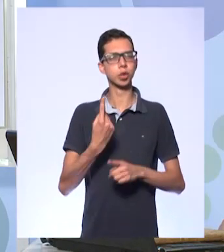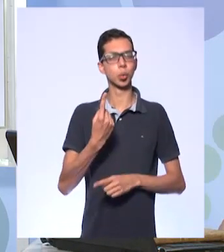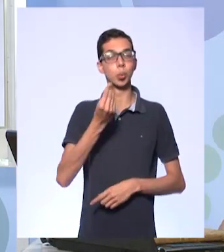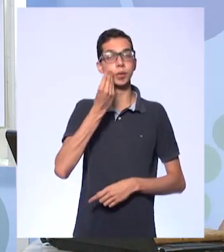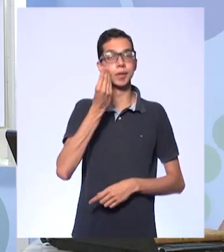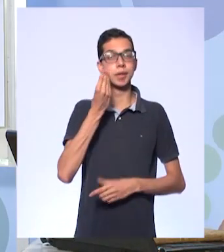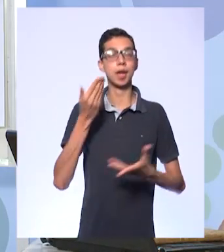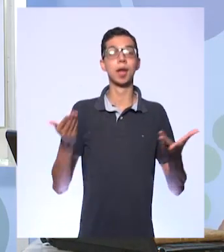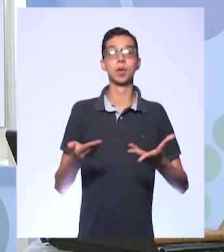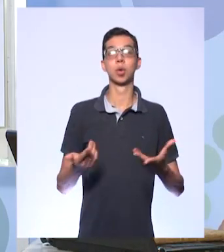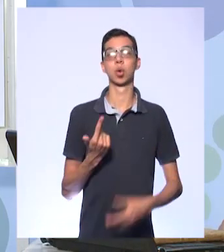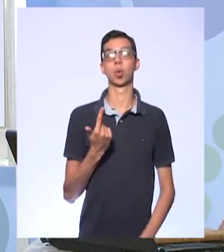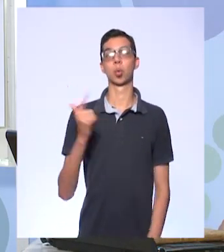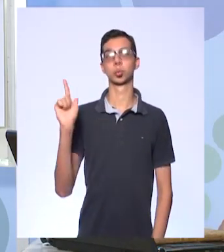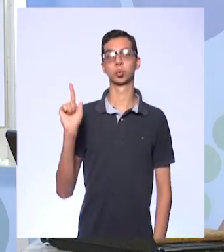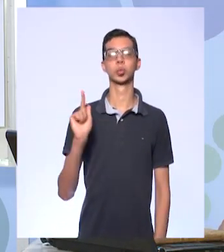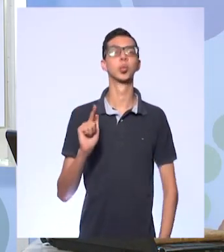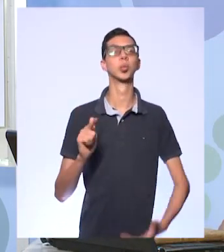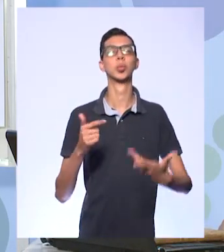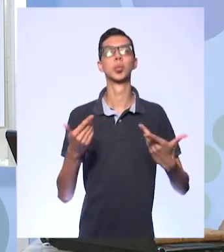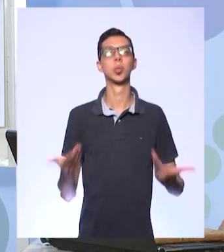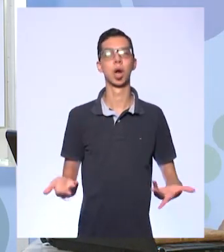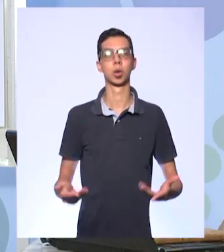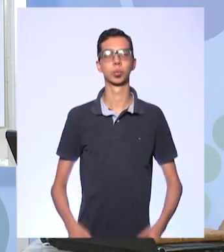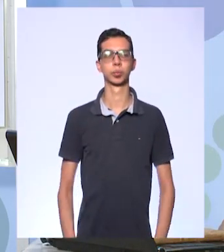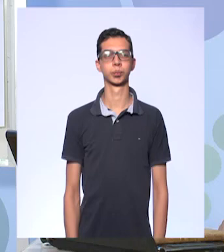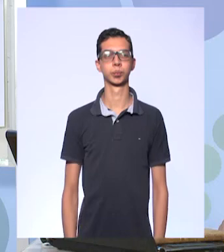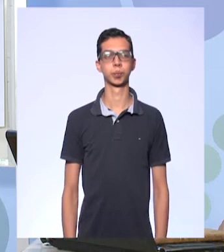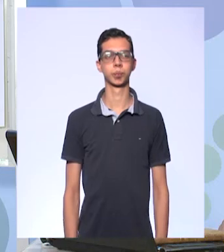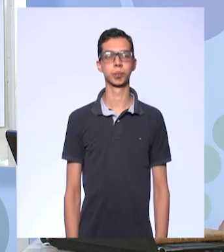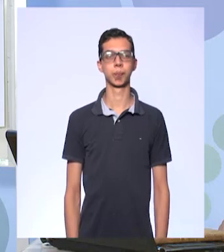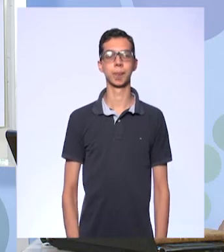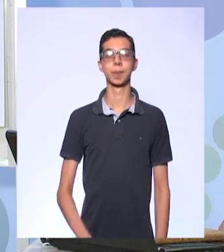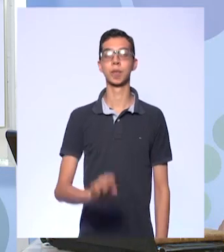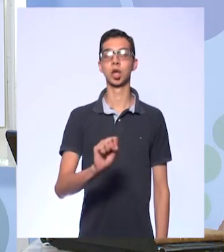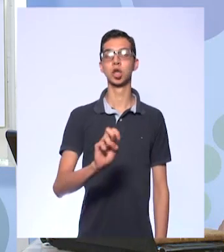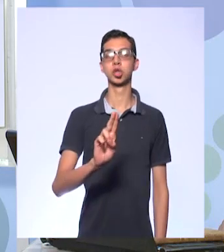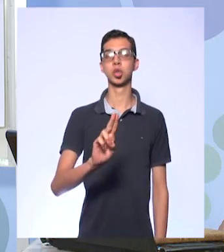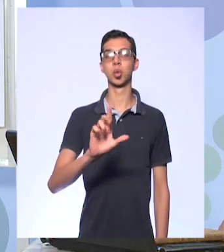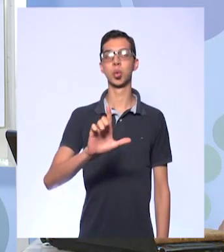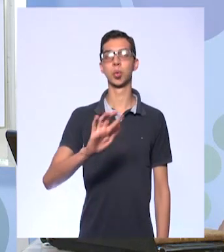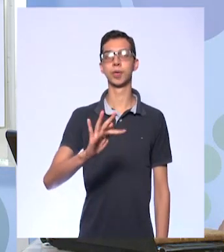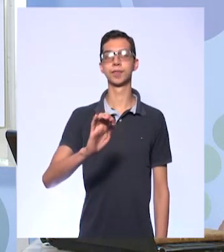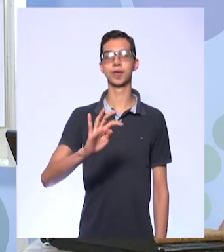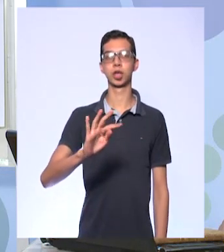agora o próximo, que é o sulfeto de cobre. que é